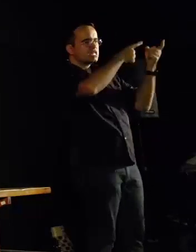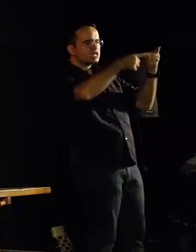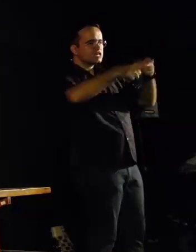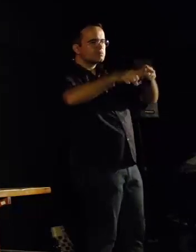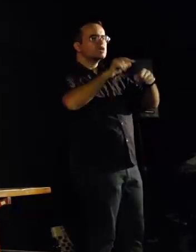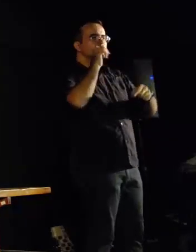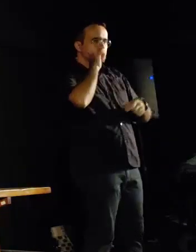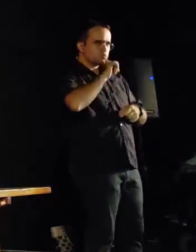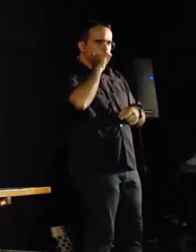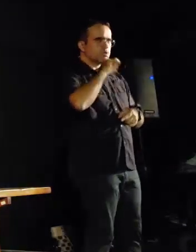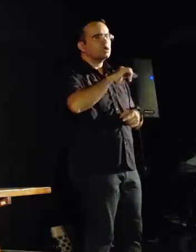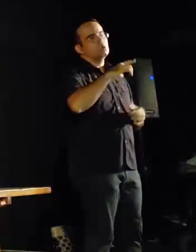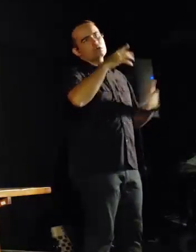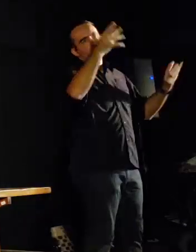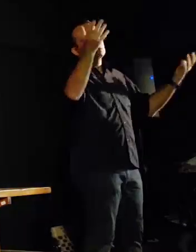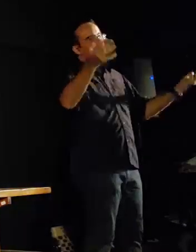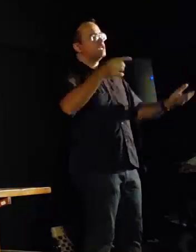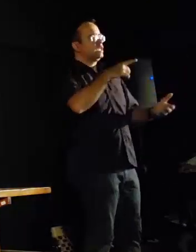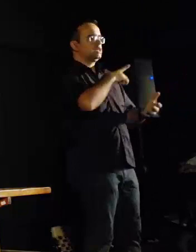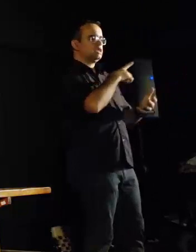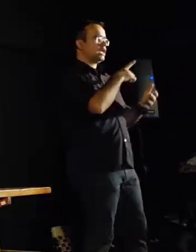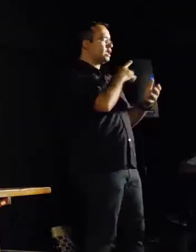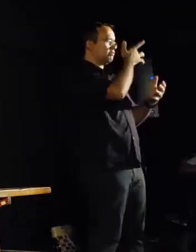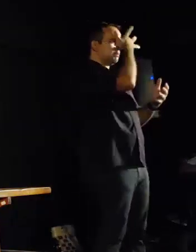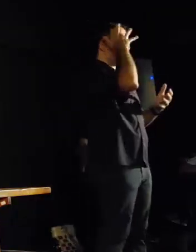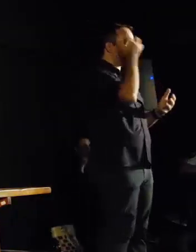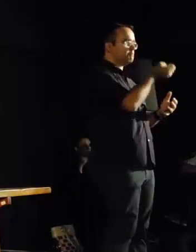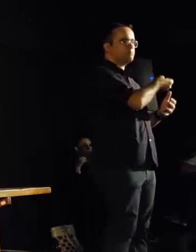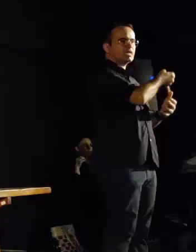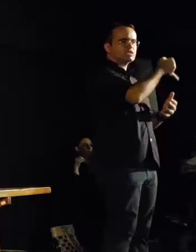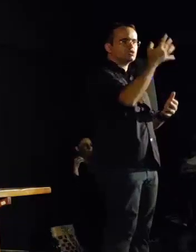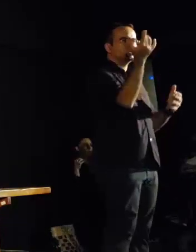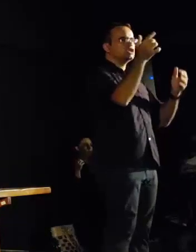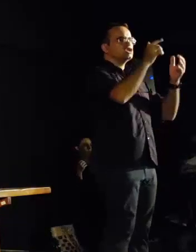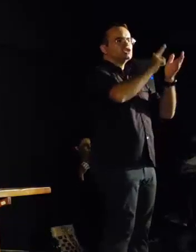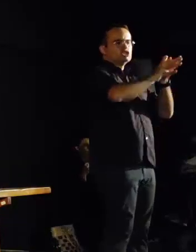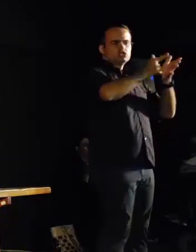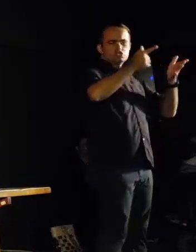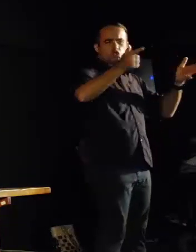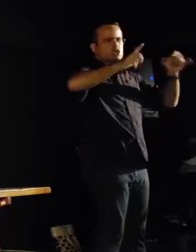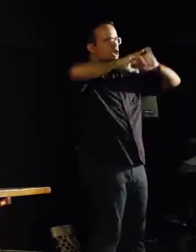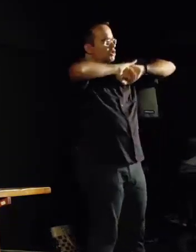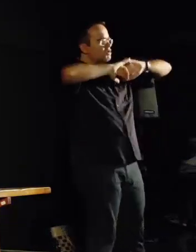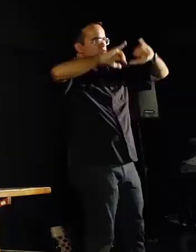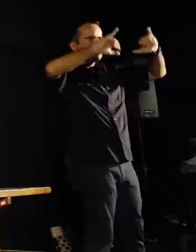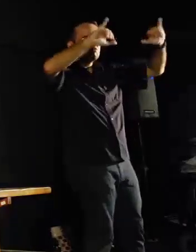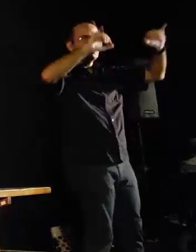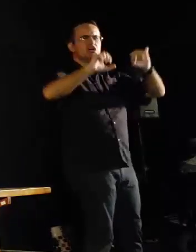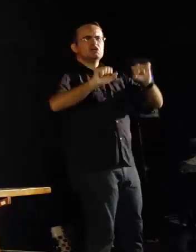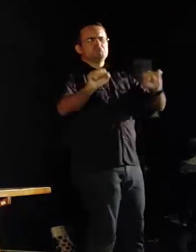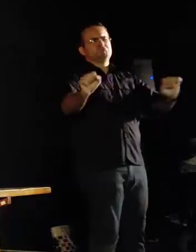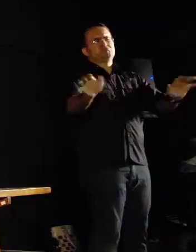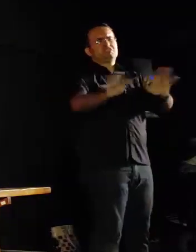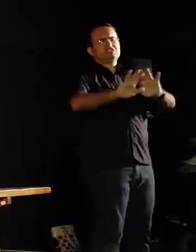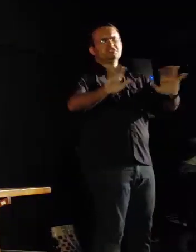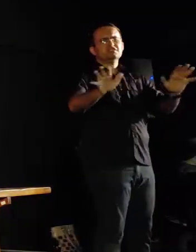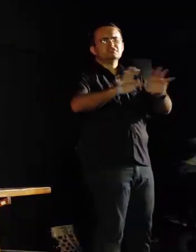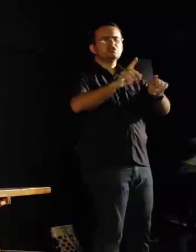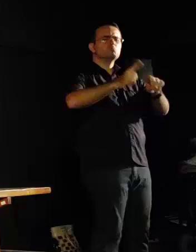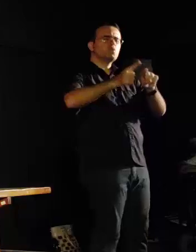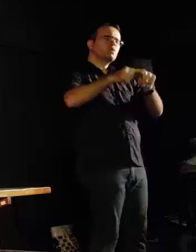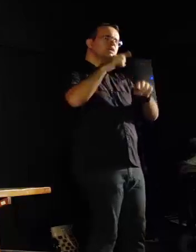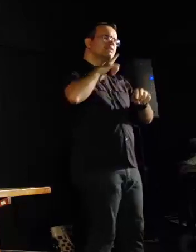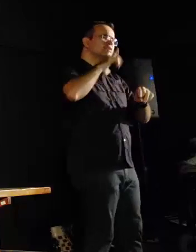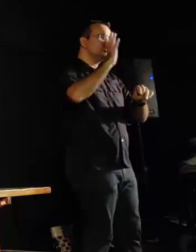uma série de pessoas, tem um jornal escreveu que saíram vários artigos dizendo que isso seria desnecessário porque já tem